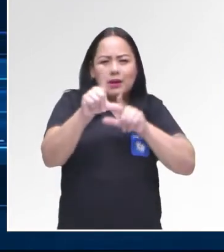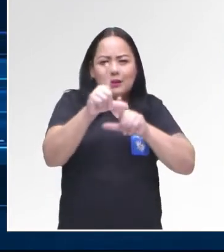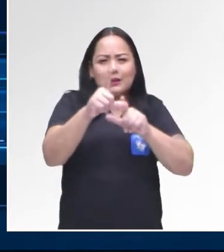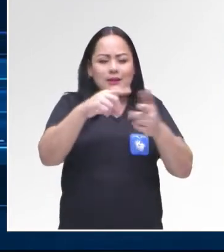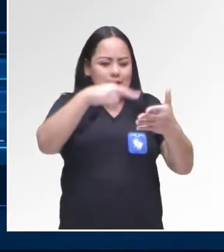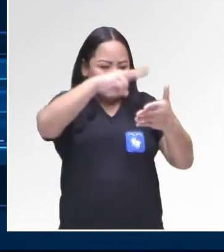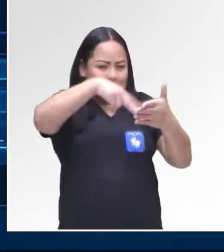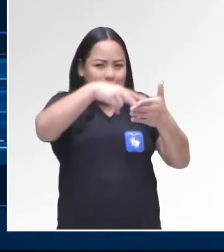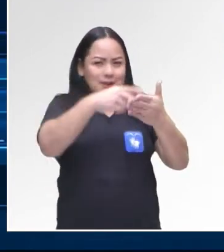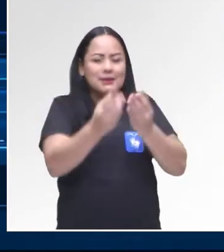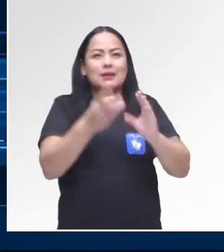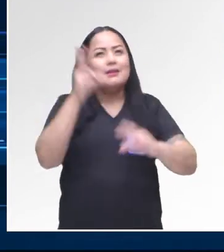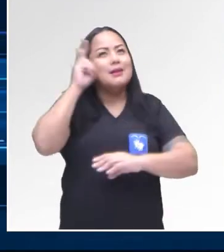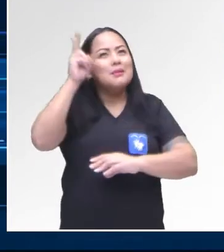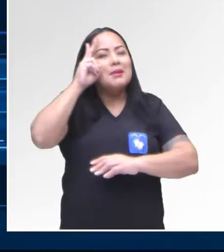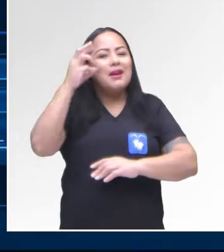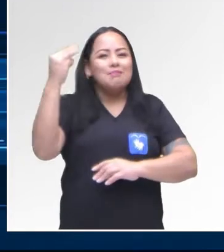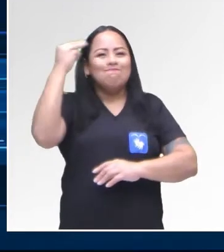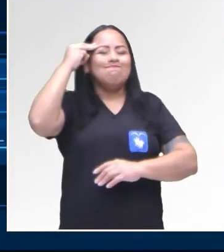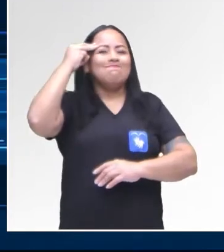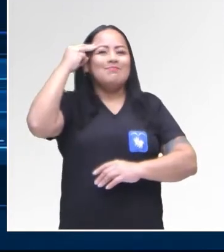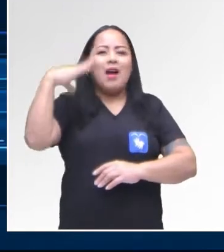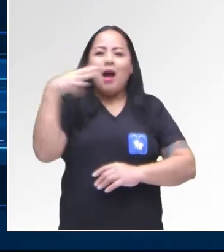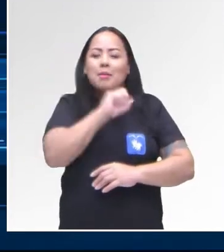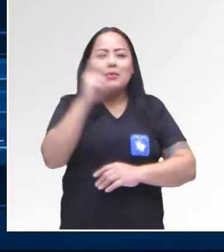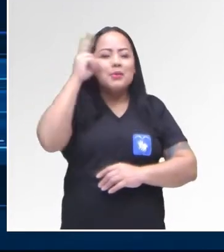memorizar, como você deve saber,